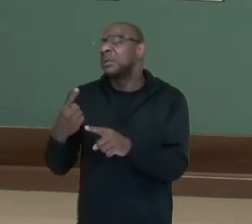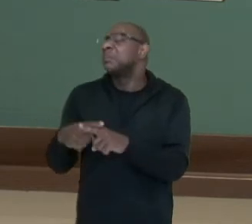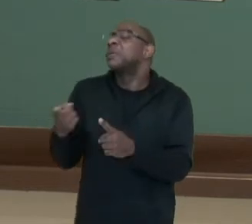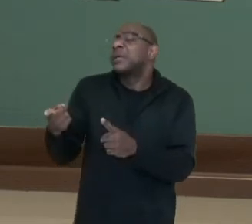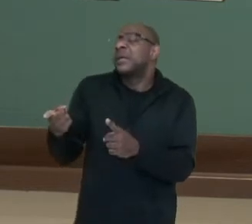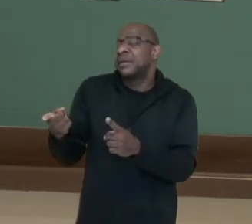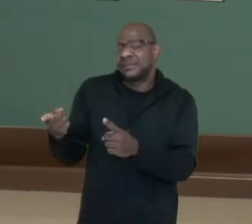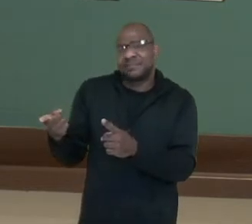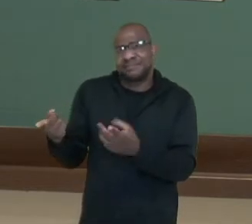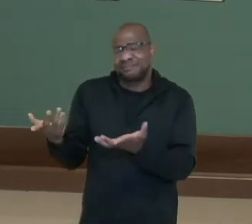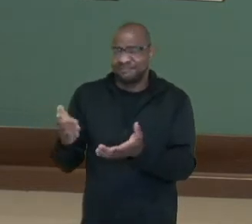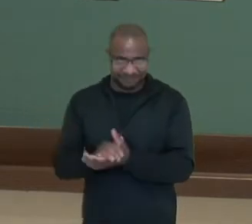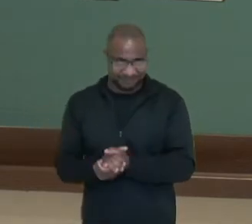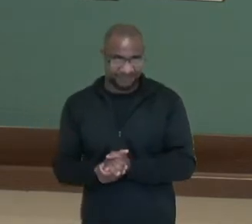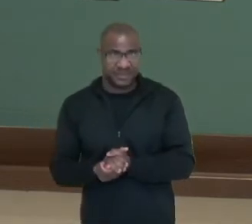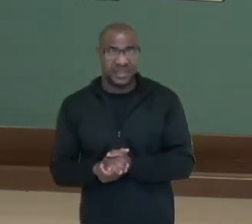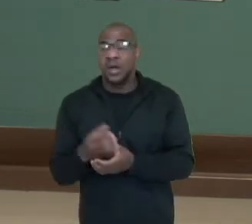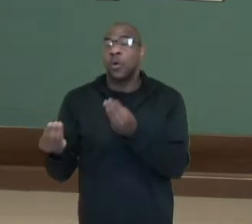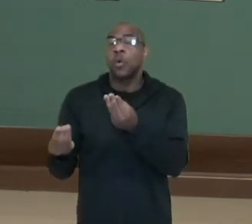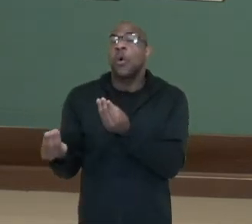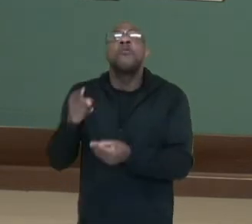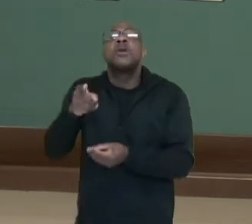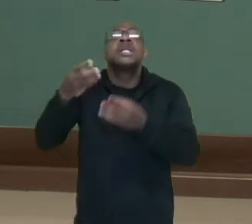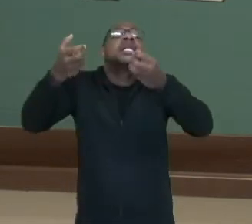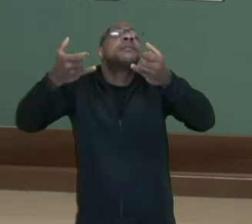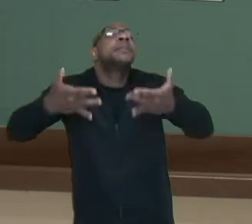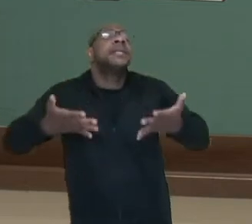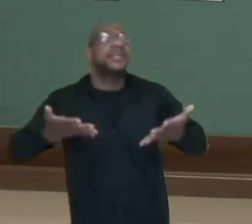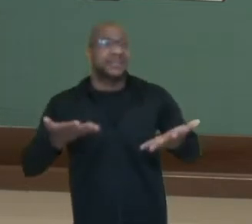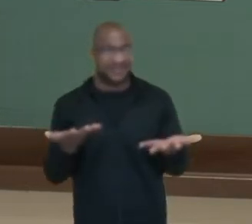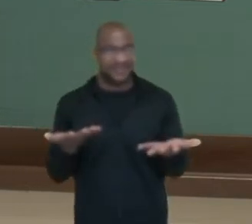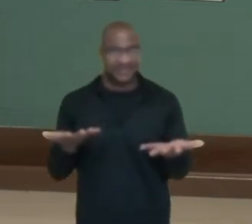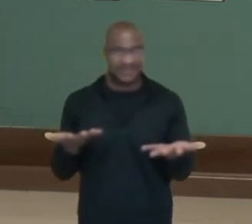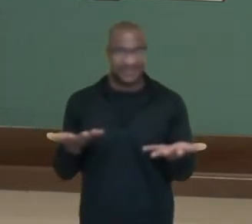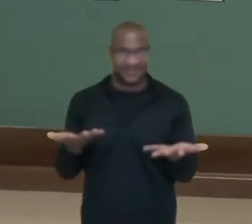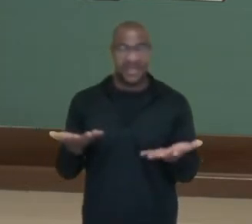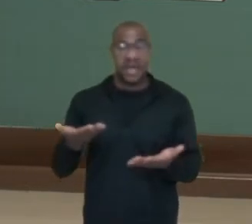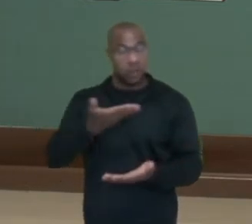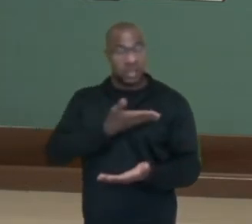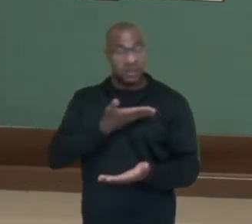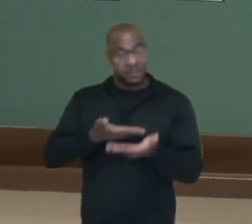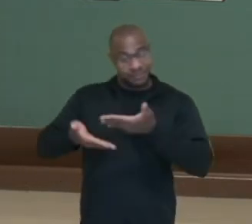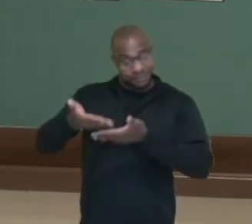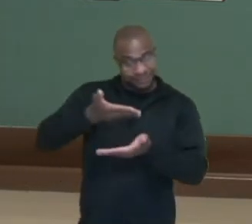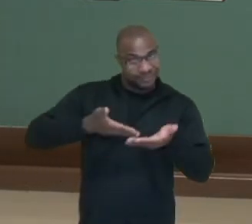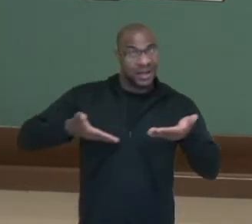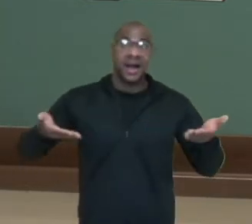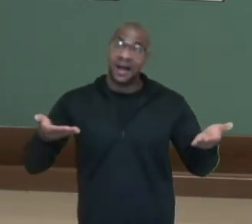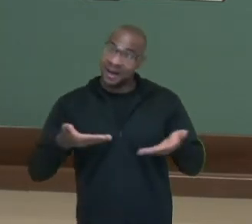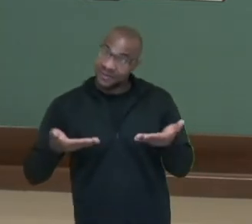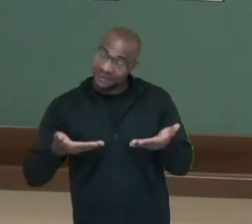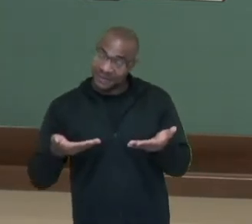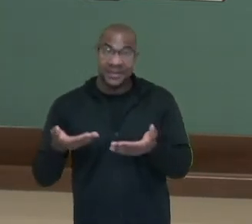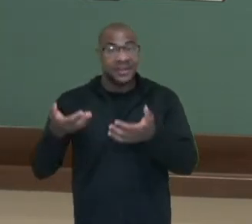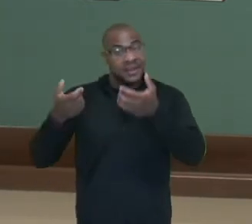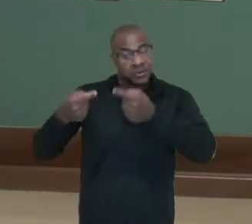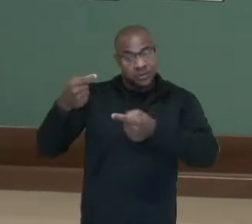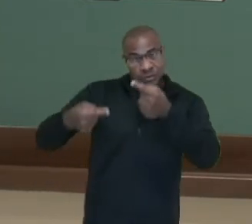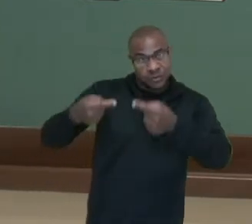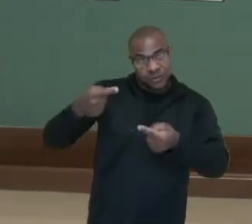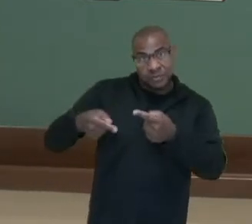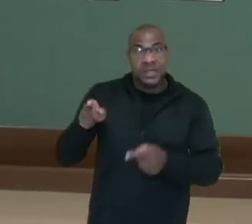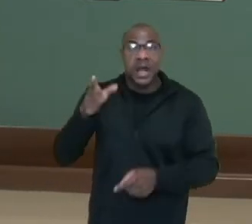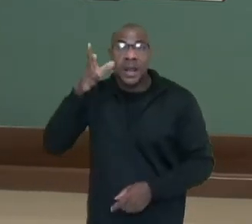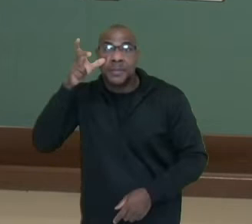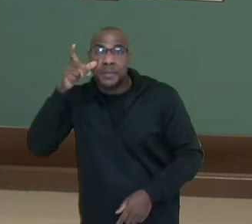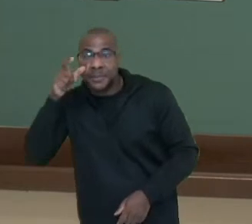né, desgastada? Como que você explicaria isso aí, você com seus colegas? Vou dar um tempinho para vocês aí, né,